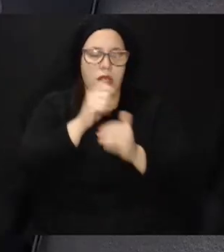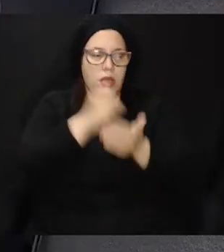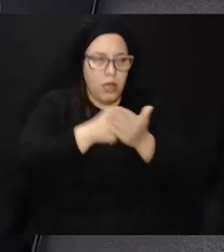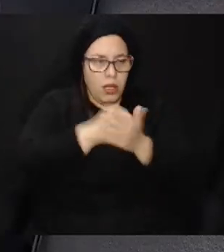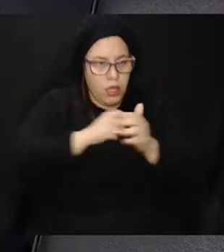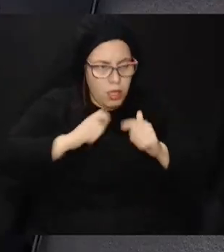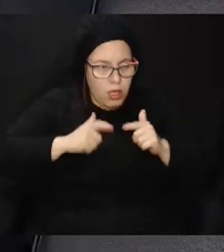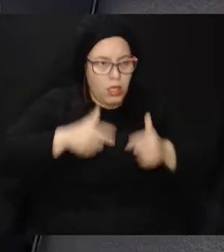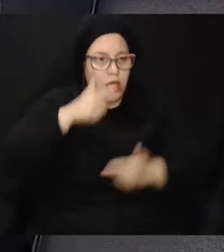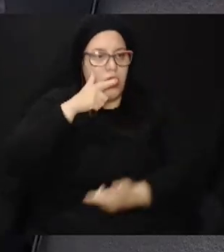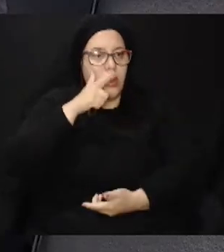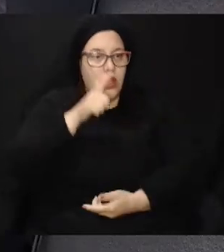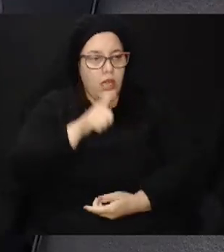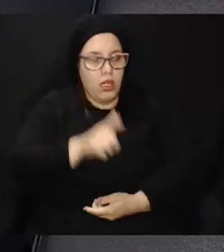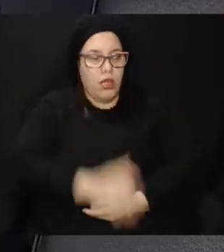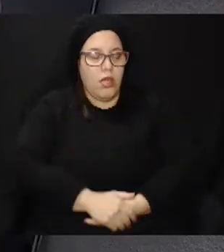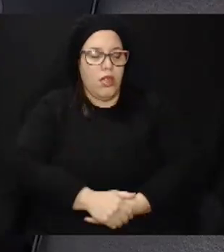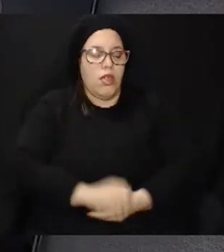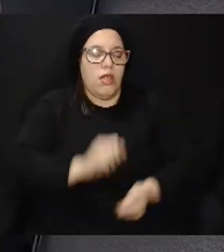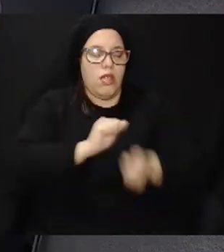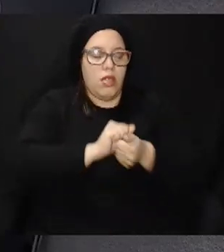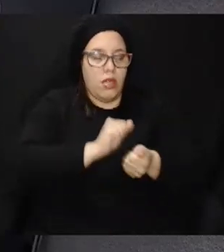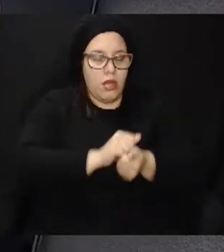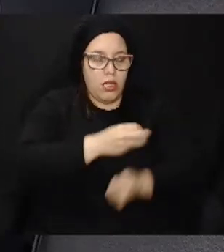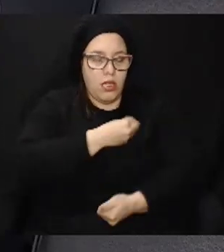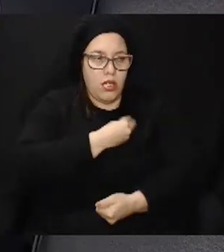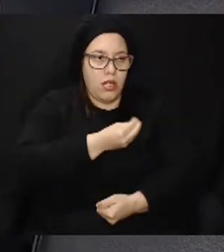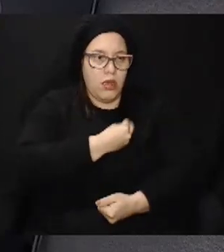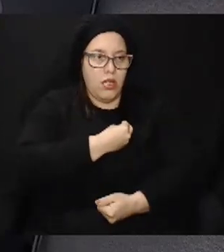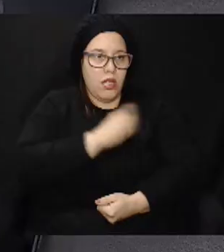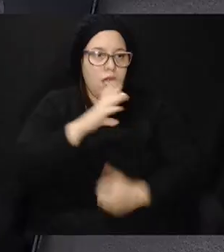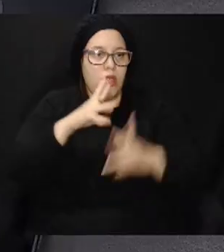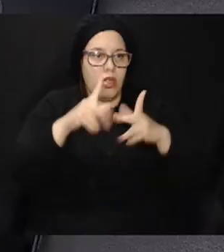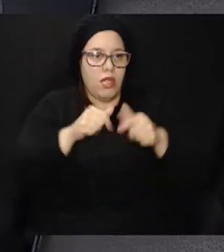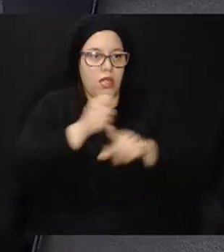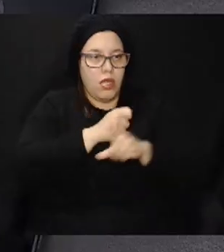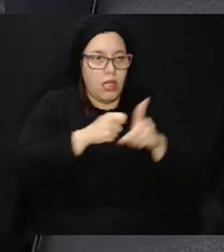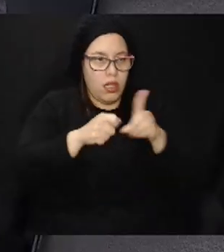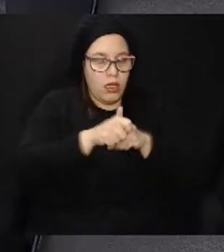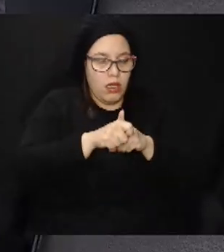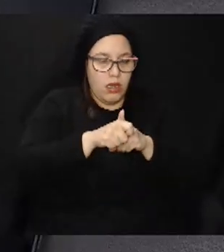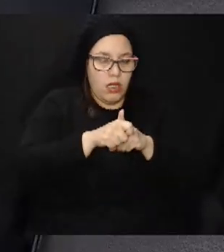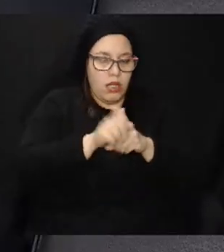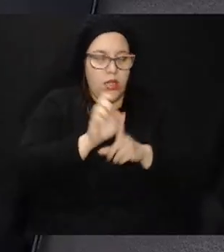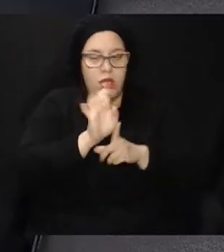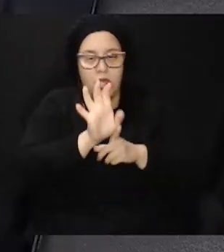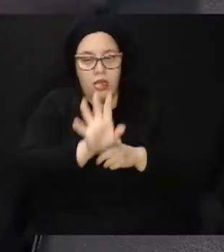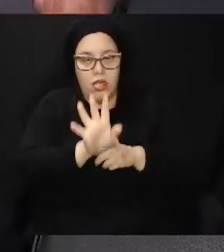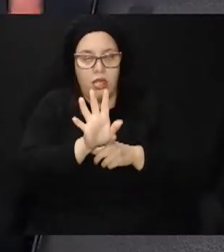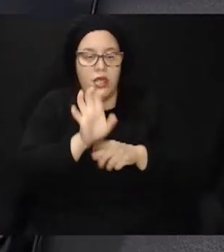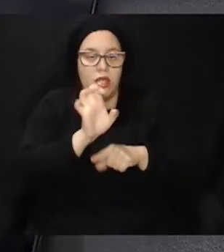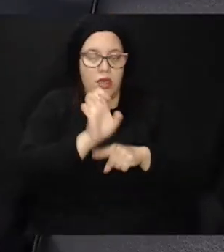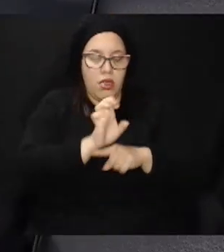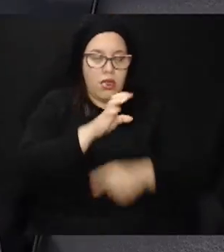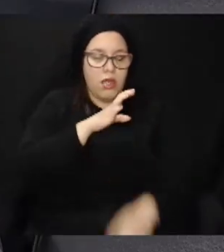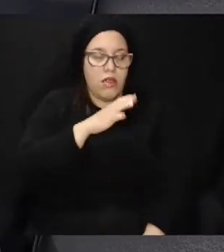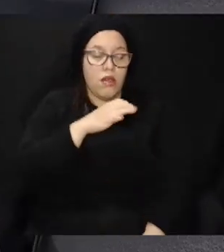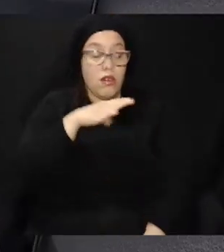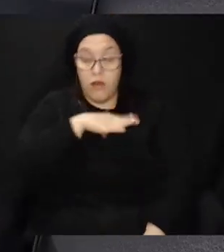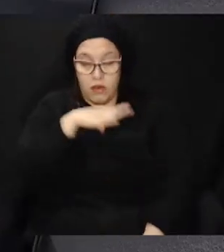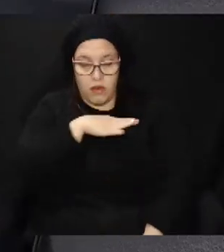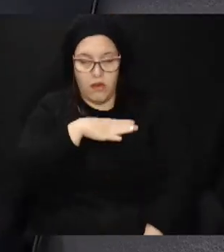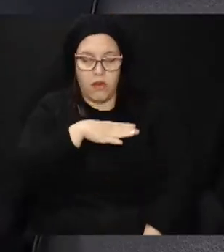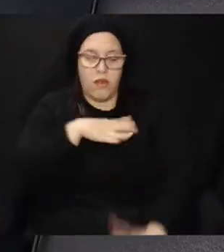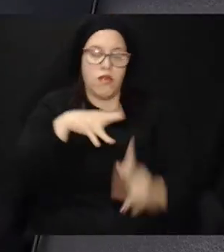consiga trazer qualidade de vida para todos os membros da nossa sociedade, não apenas da cidade, mas que se espalhe, né, por toda a nossa